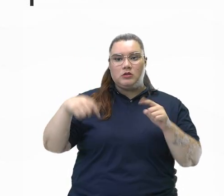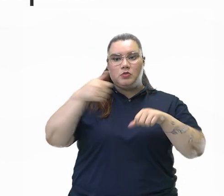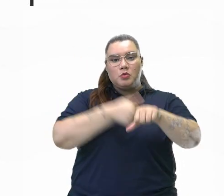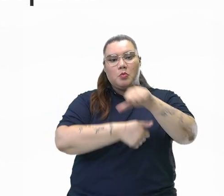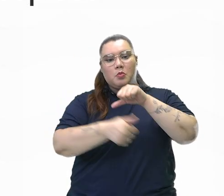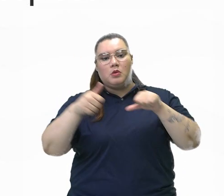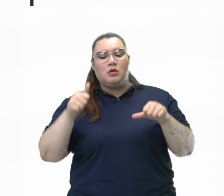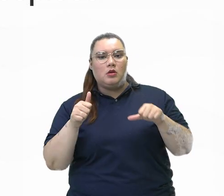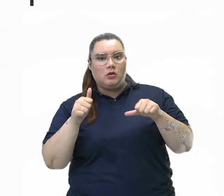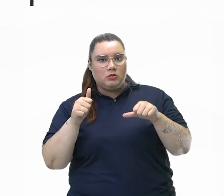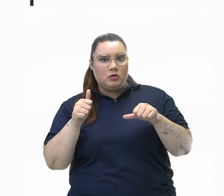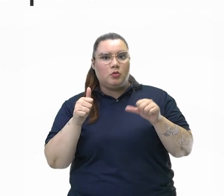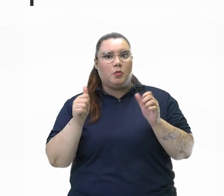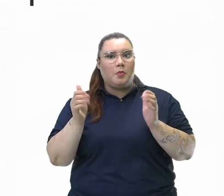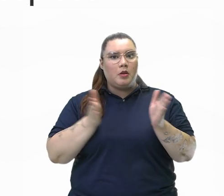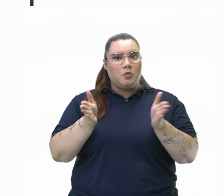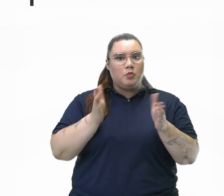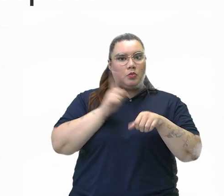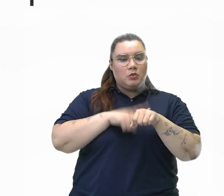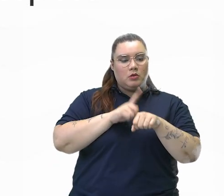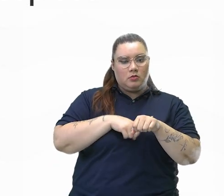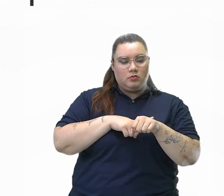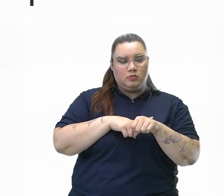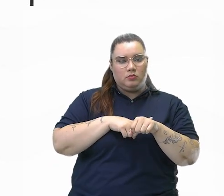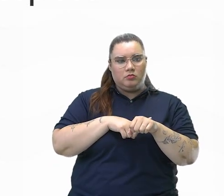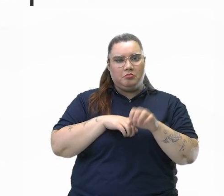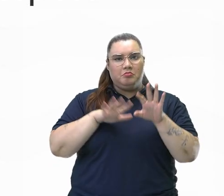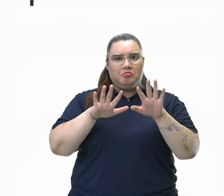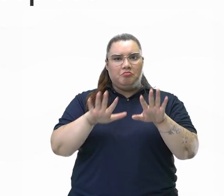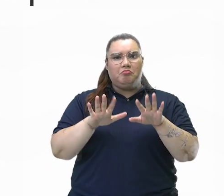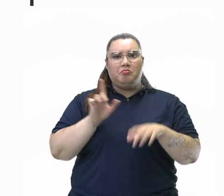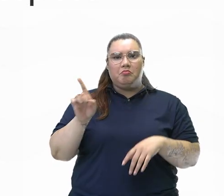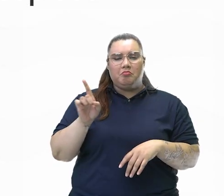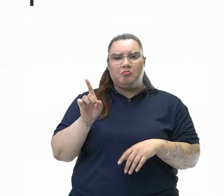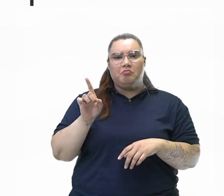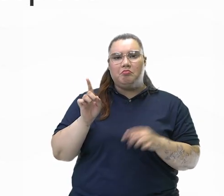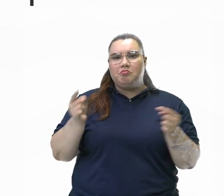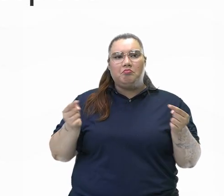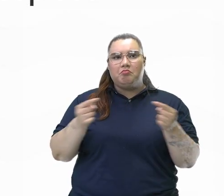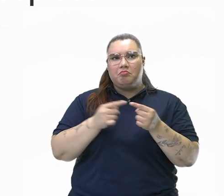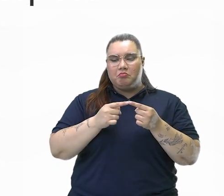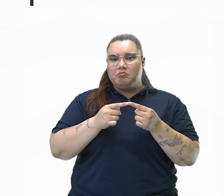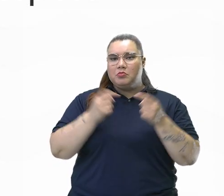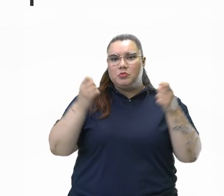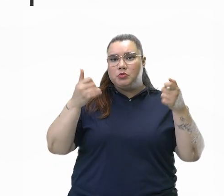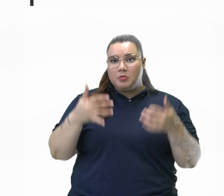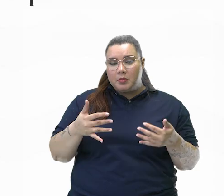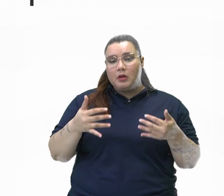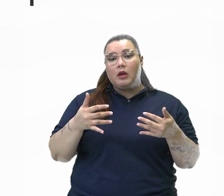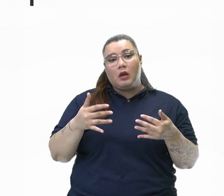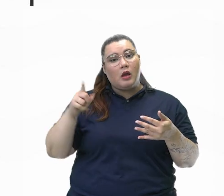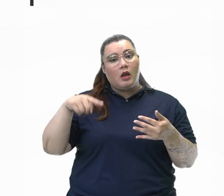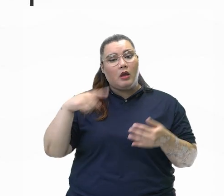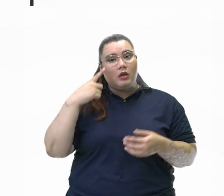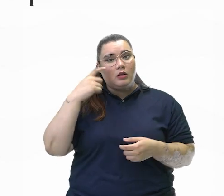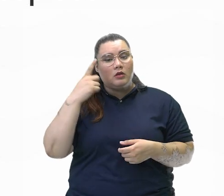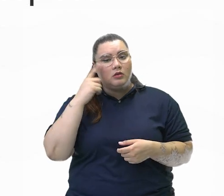ante mudança de sinal do tempo. Essa questão da irreversibilidade é também muito interessante,